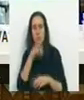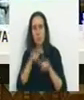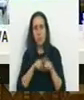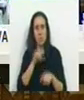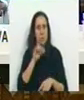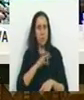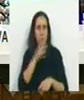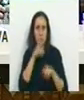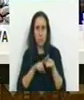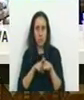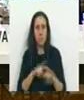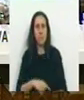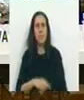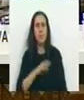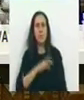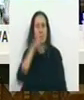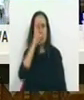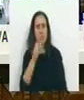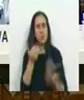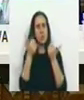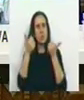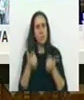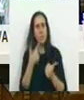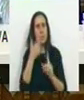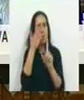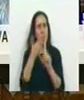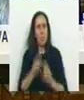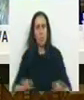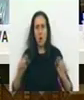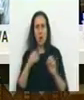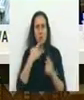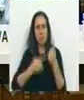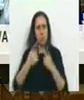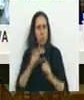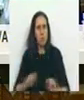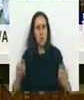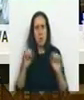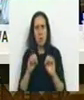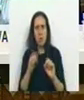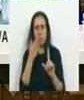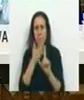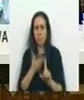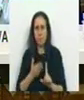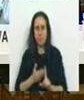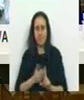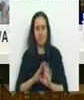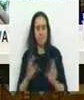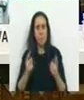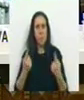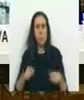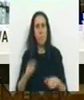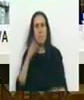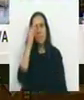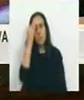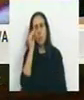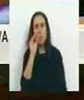trago-lhe boas notícias. Não venho fazer nenhuma pergunta em concreto, nem nenhuma reivindicação em concreto. Então, só